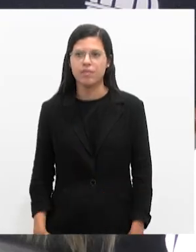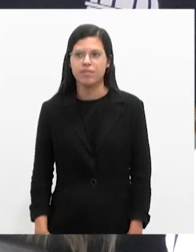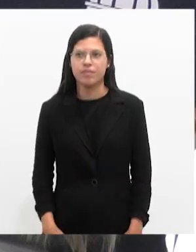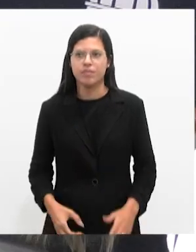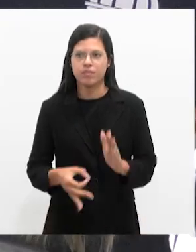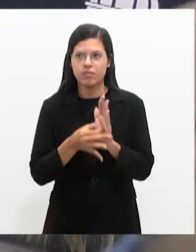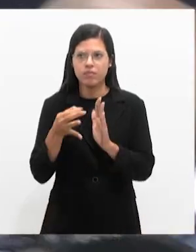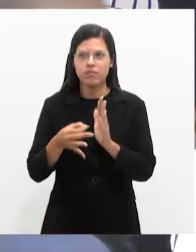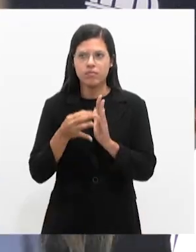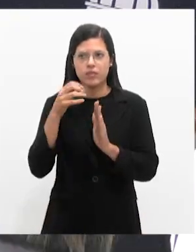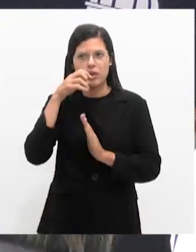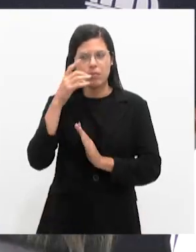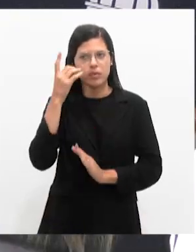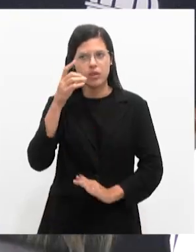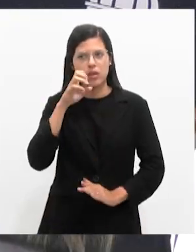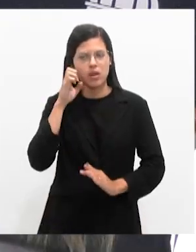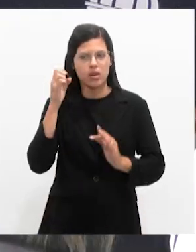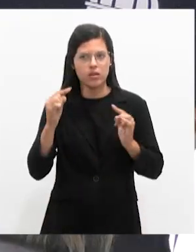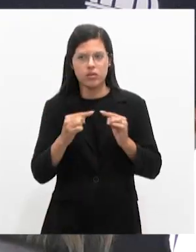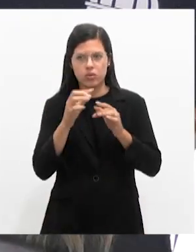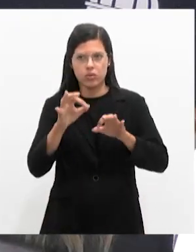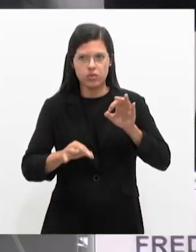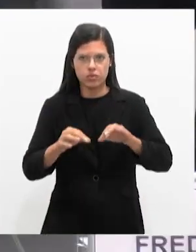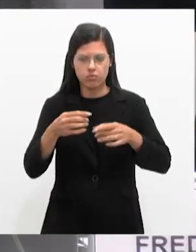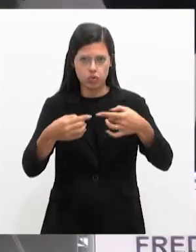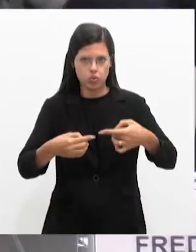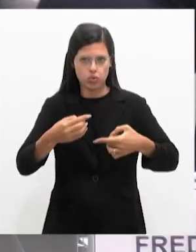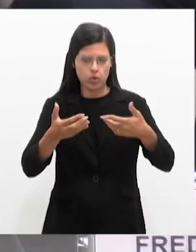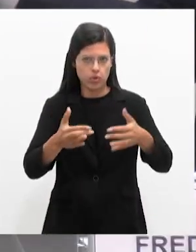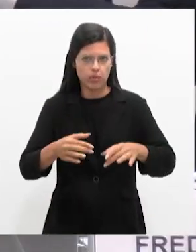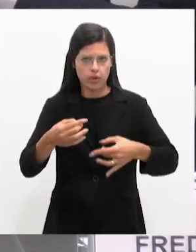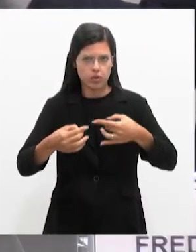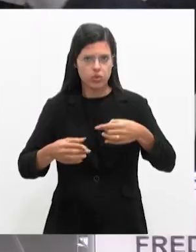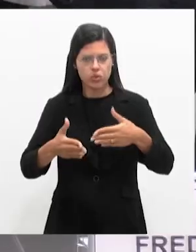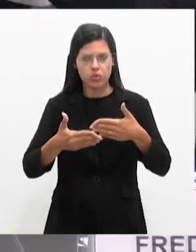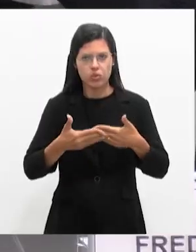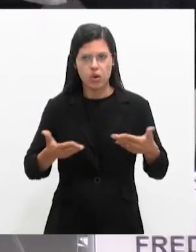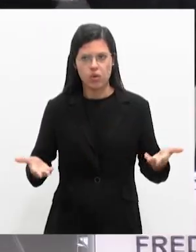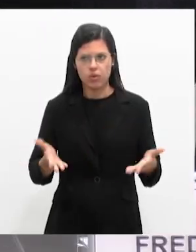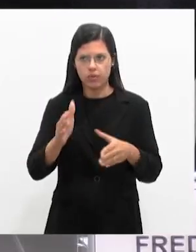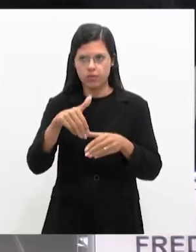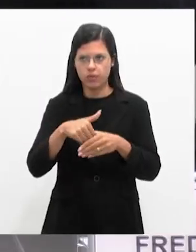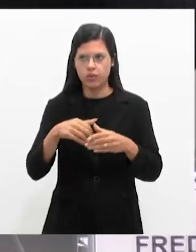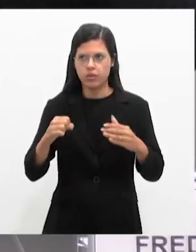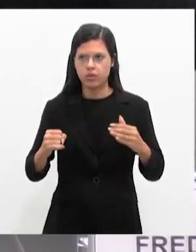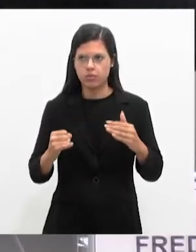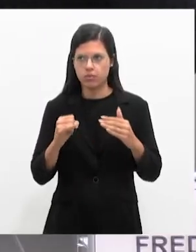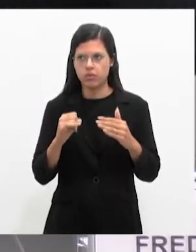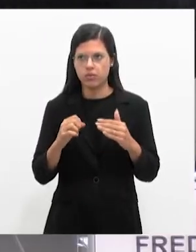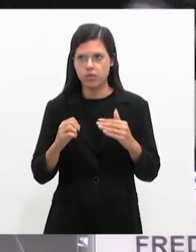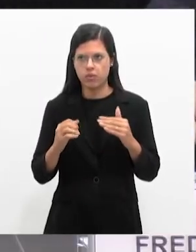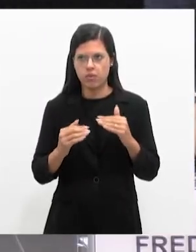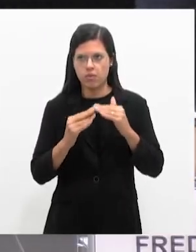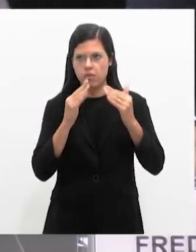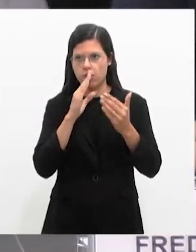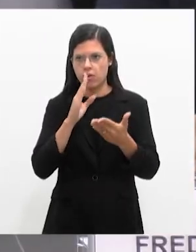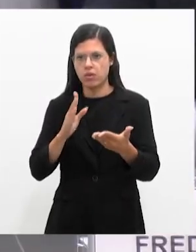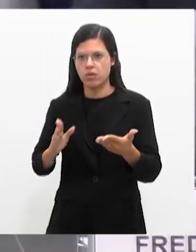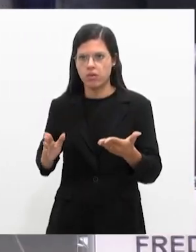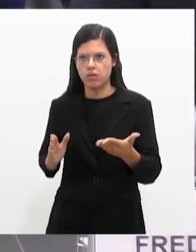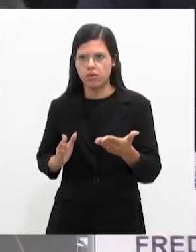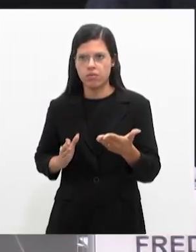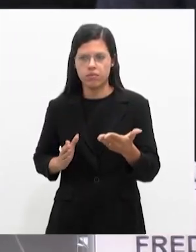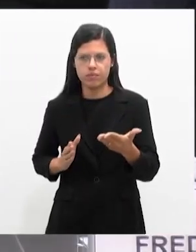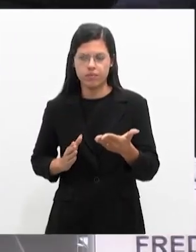Em discussão. Não havendo quem queira discutir, encerrada a discussão, em votação. Senhores que